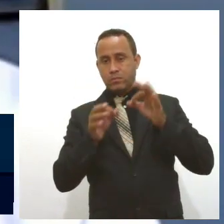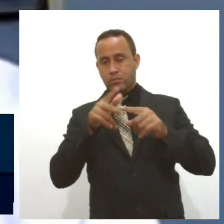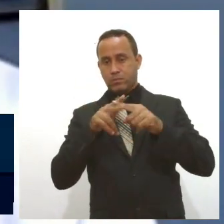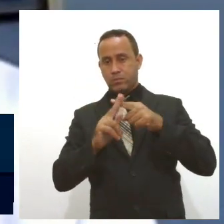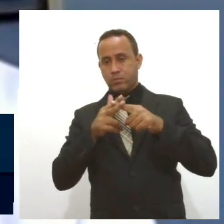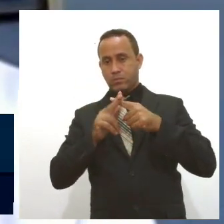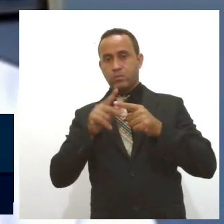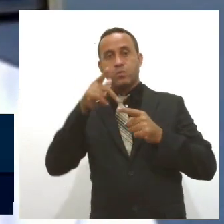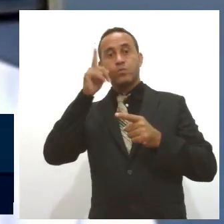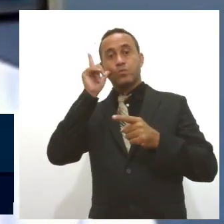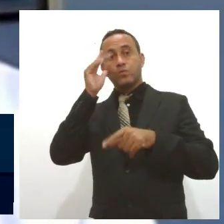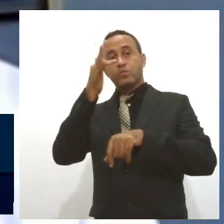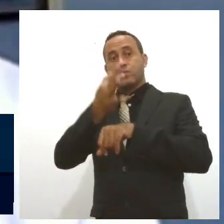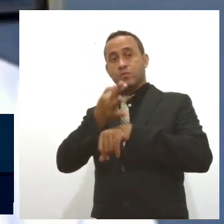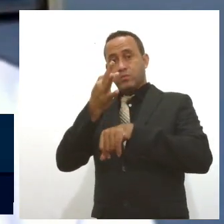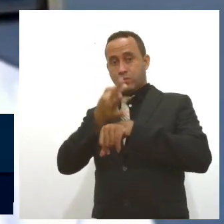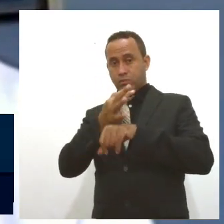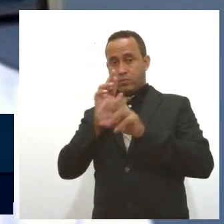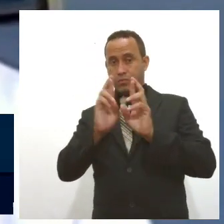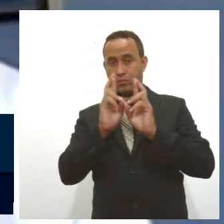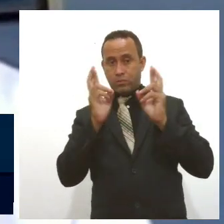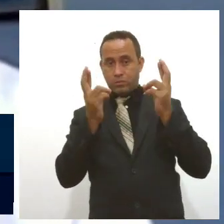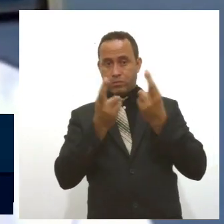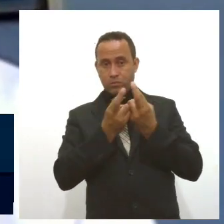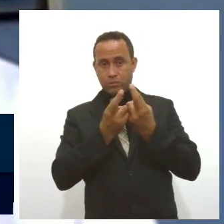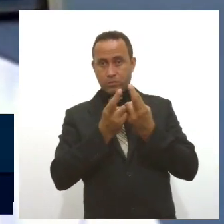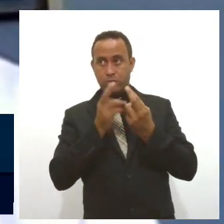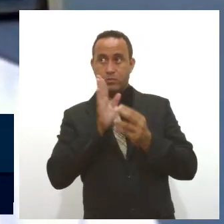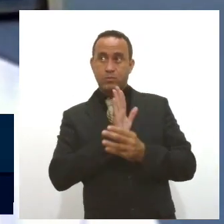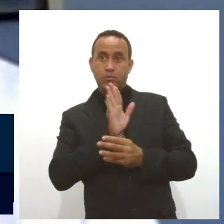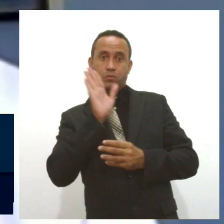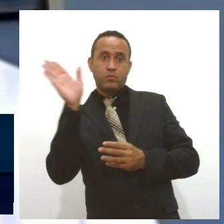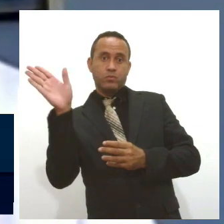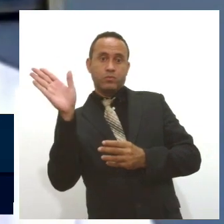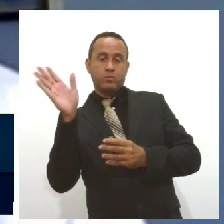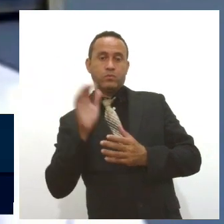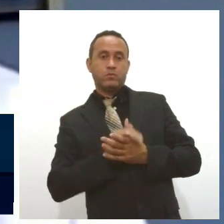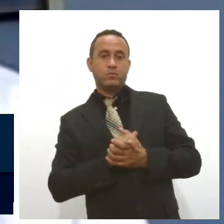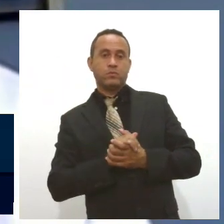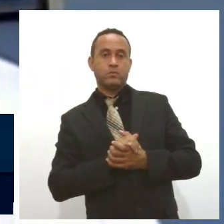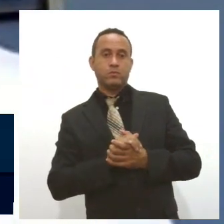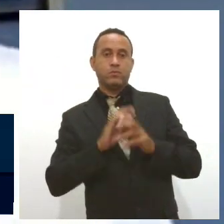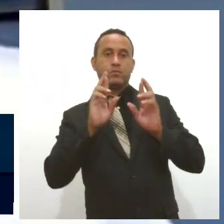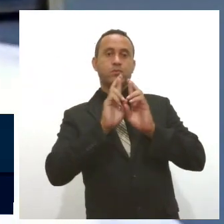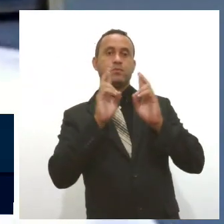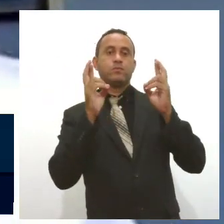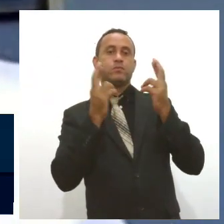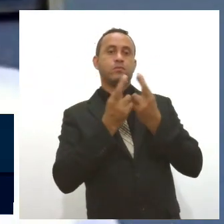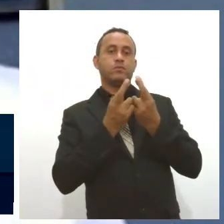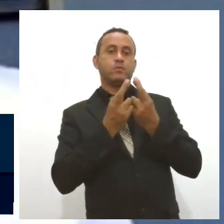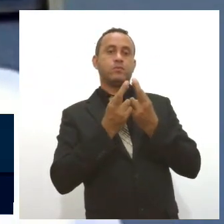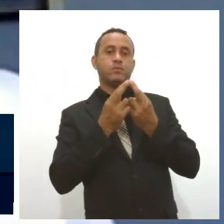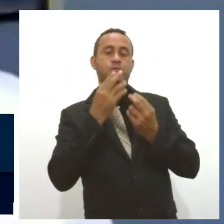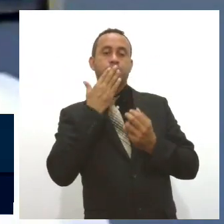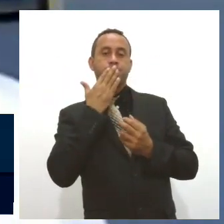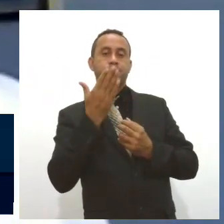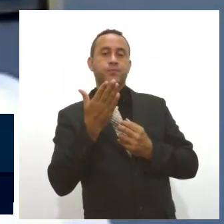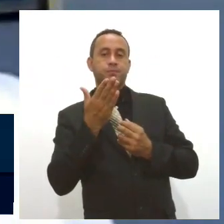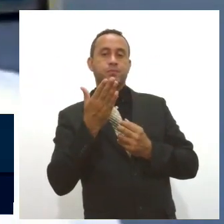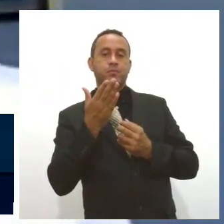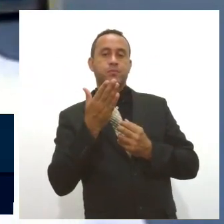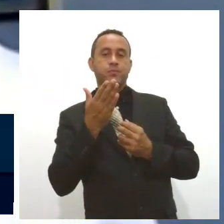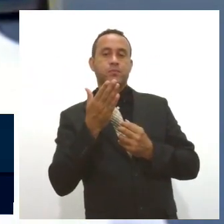justificativa. Ontem eu não estive na sessão, presidente, porque estive participando de uma reunião que solicitei